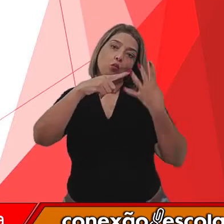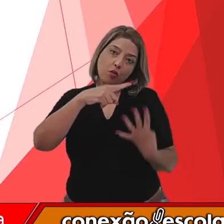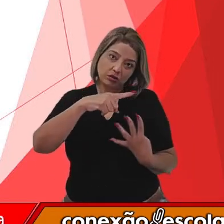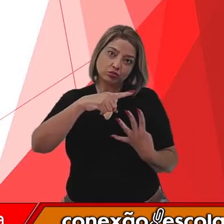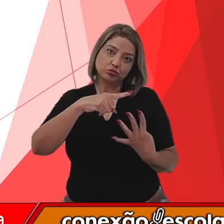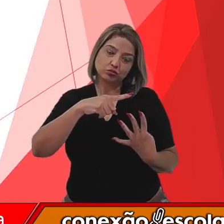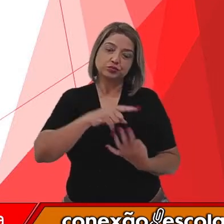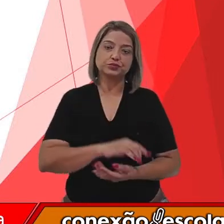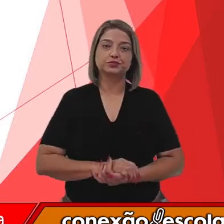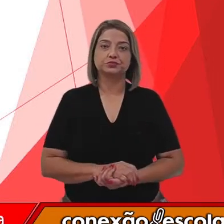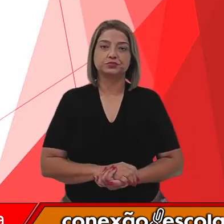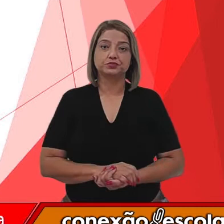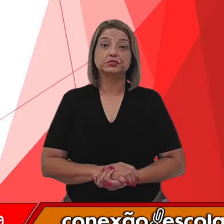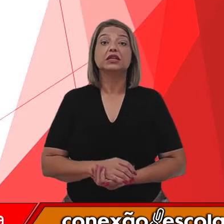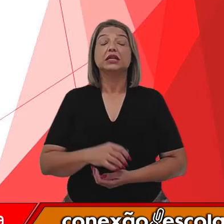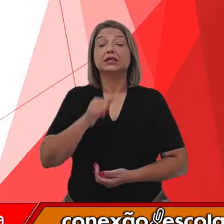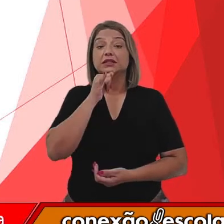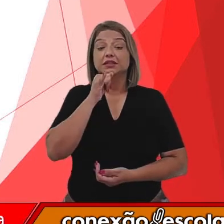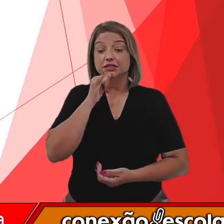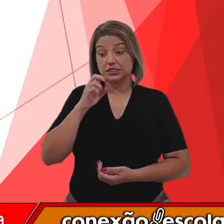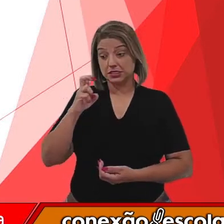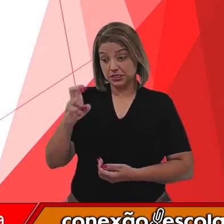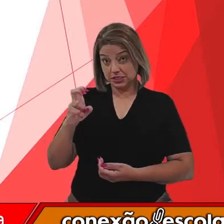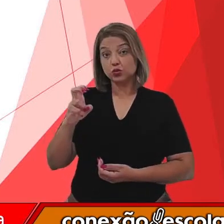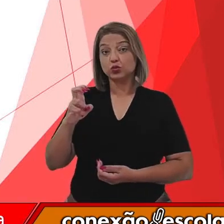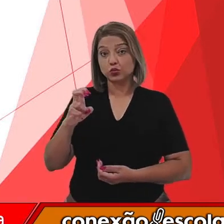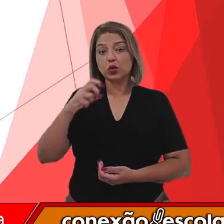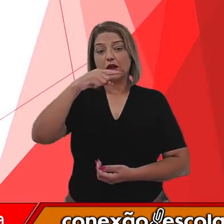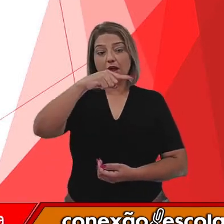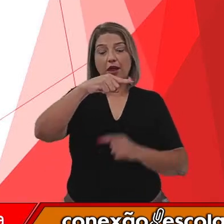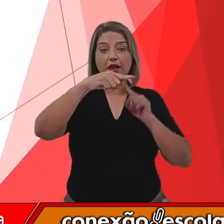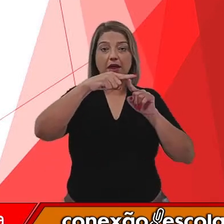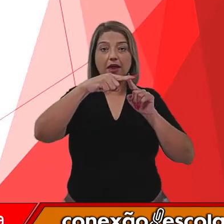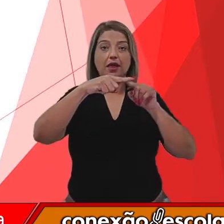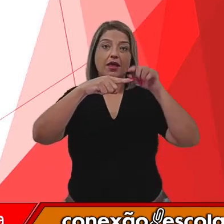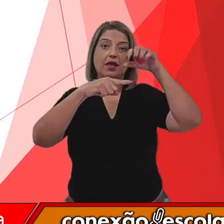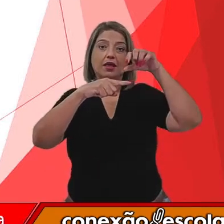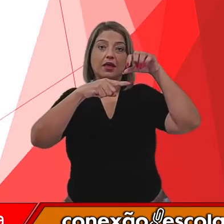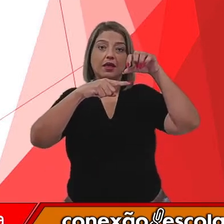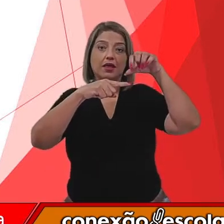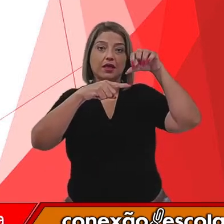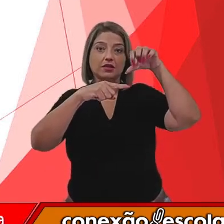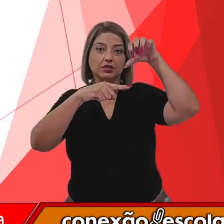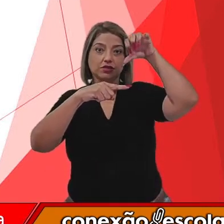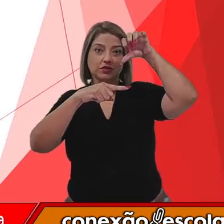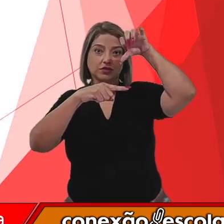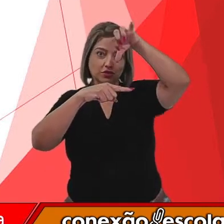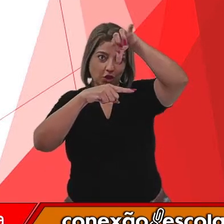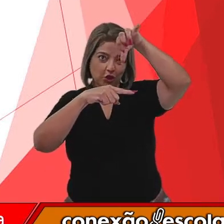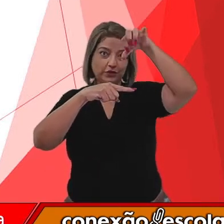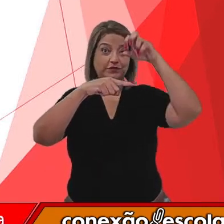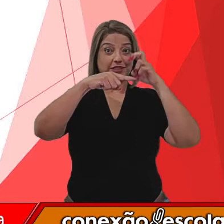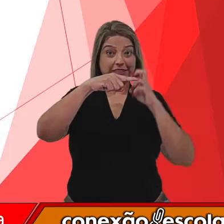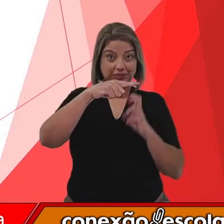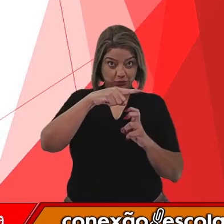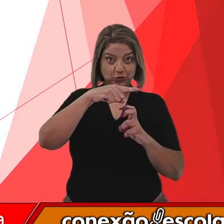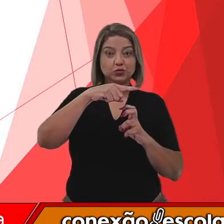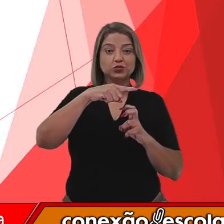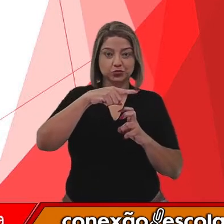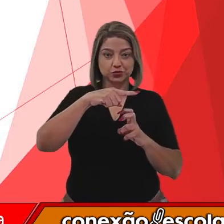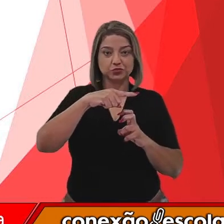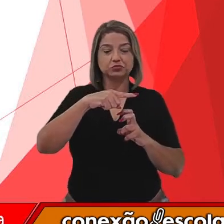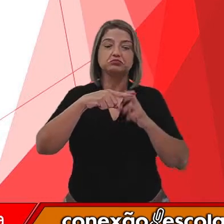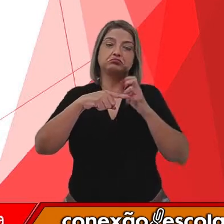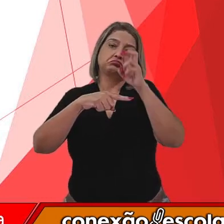quarto. Denominador 5, essa fração será 9 quintos. A próxima fração,